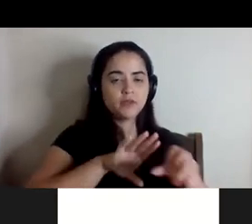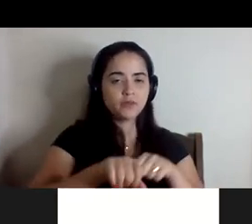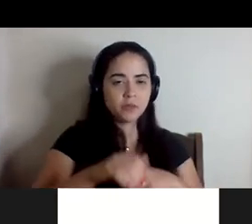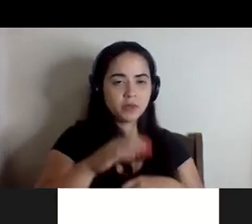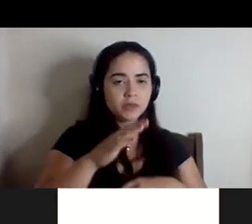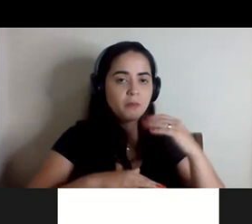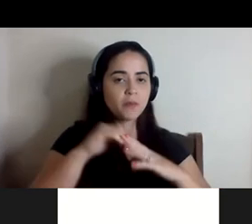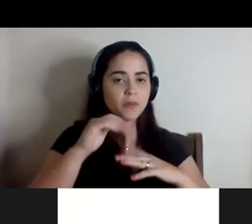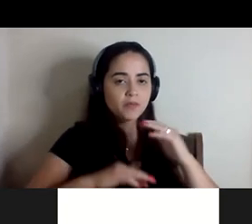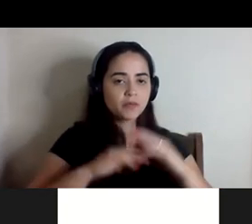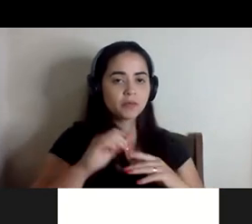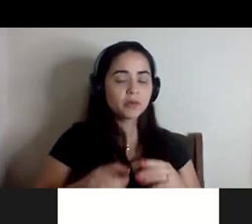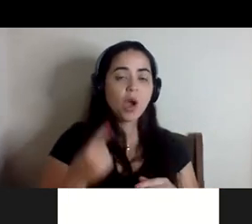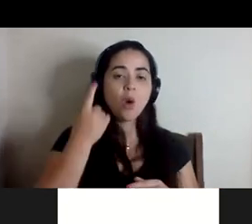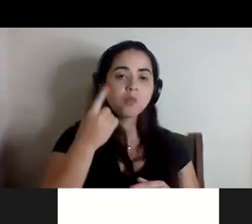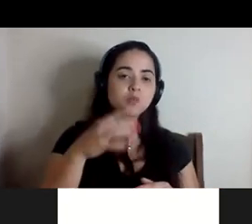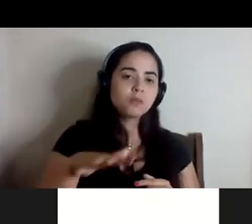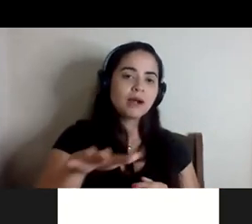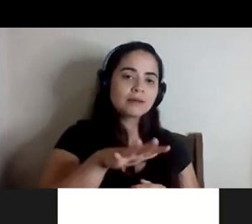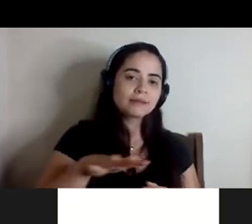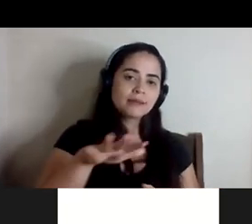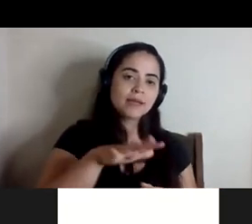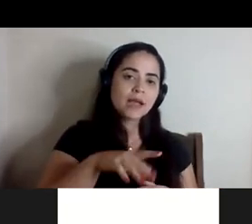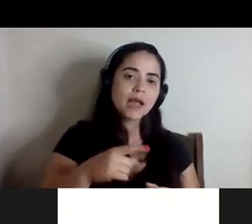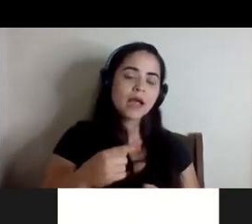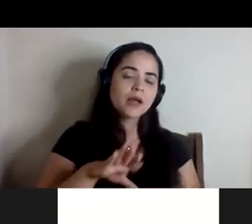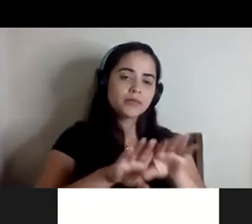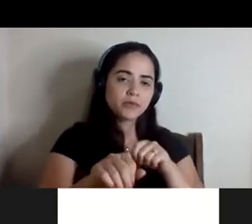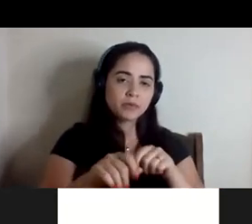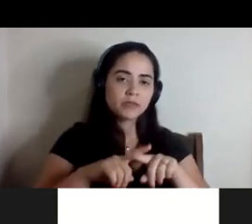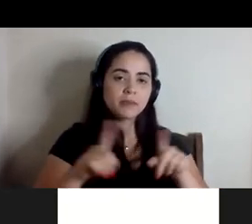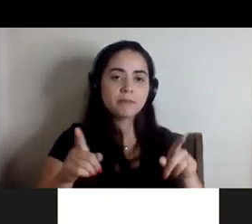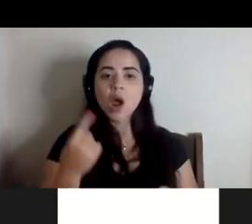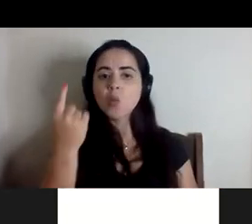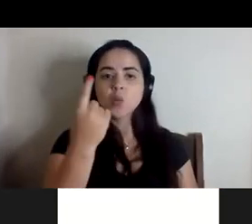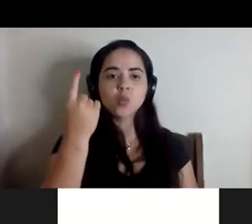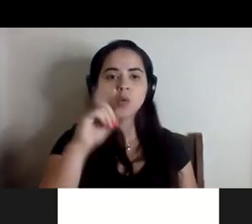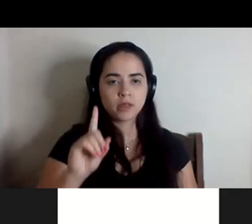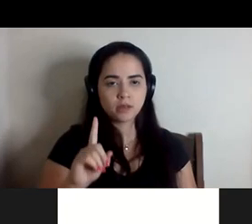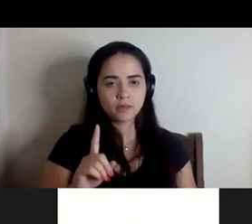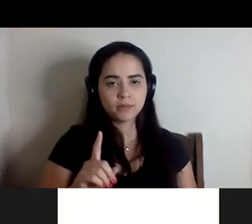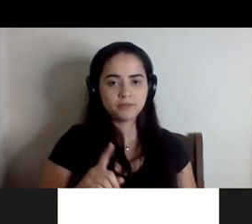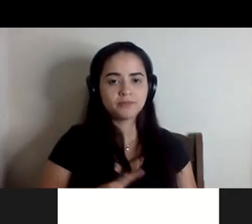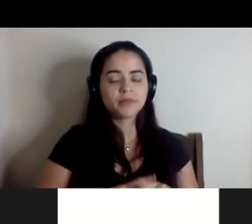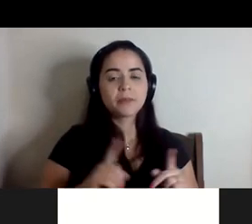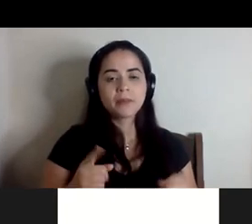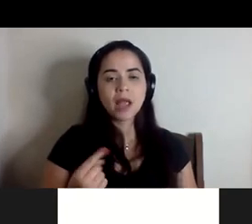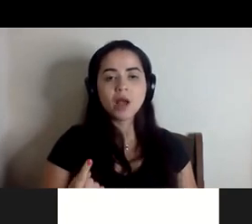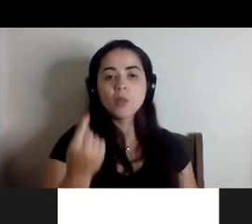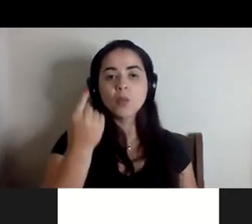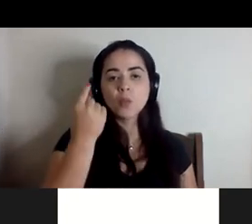profissional é uma dimensão da nossa formação, mas não é a única, mas é uma